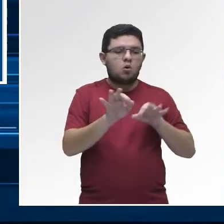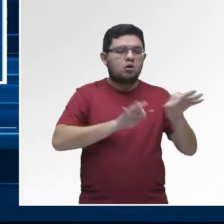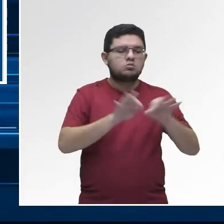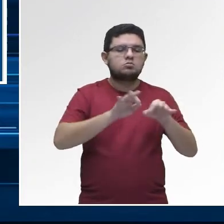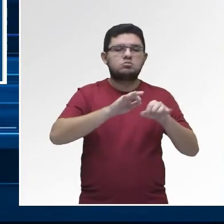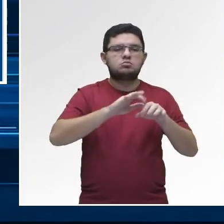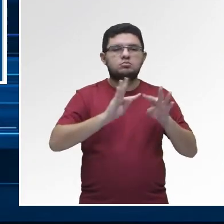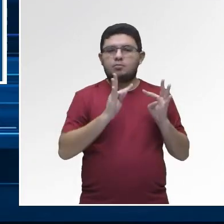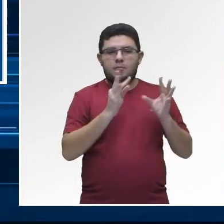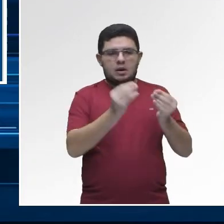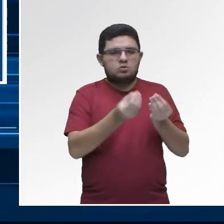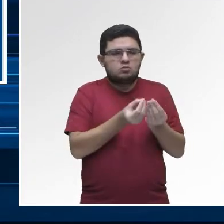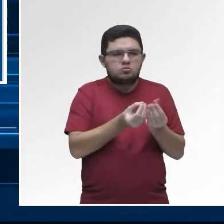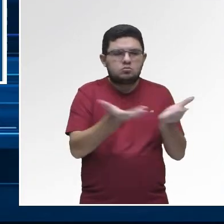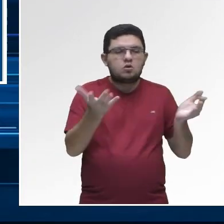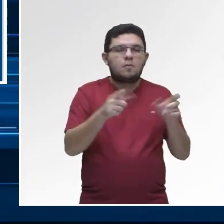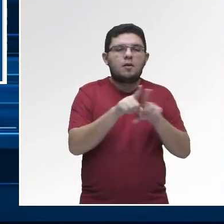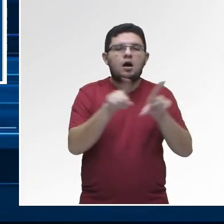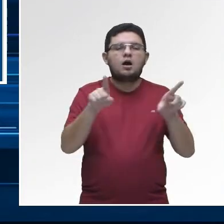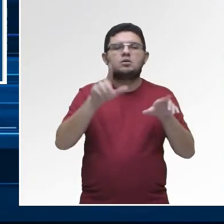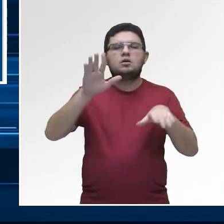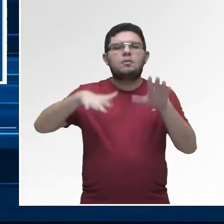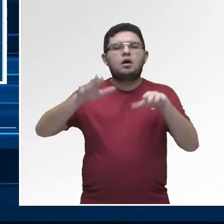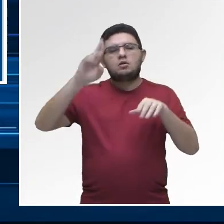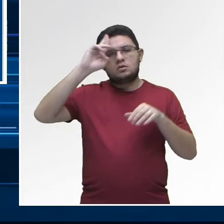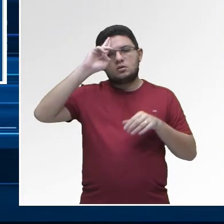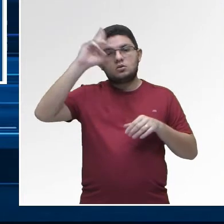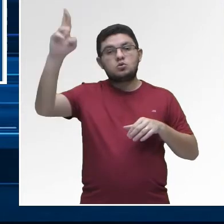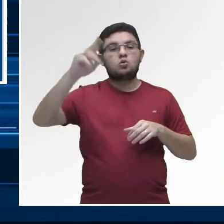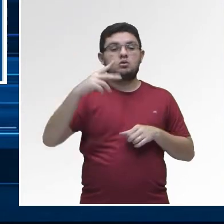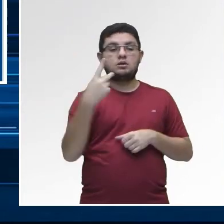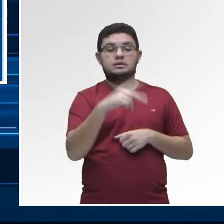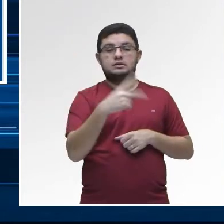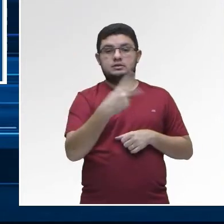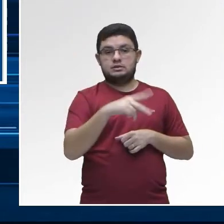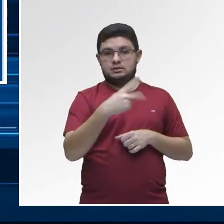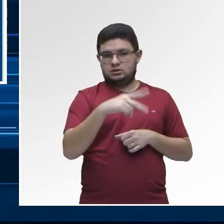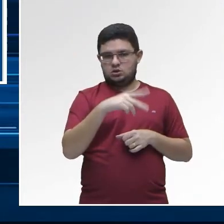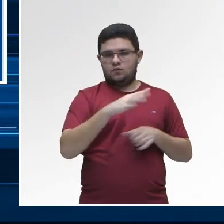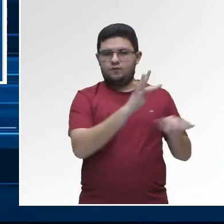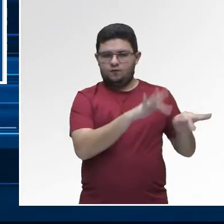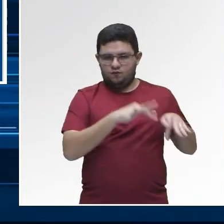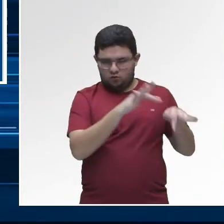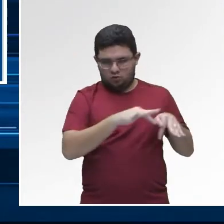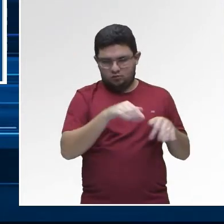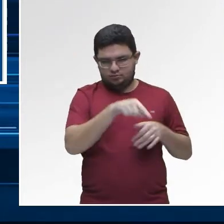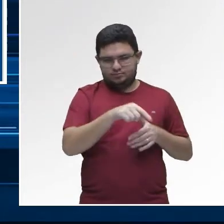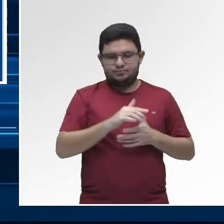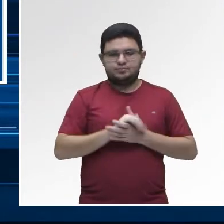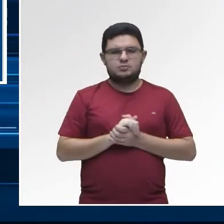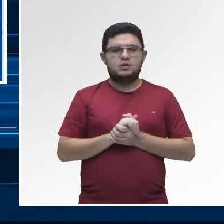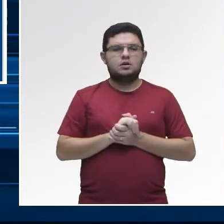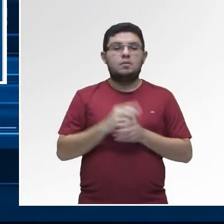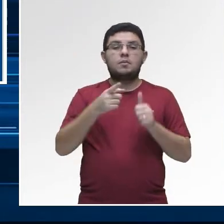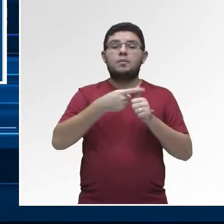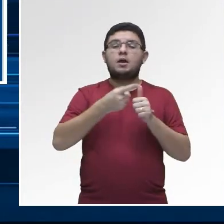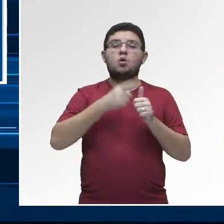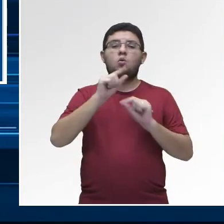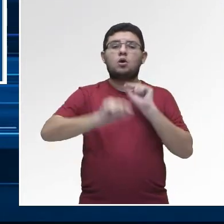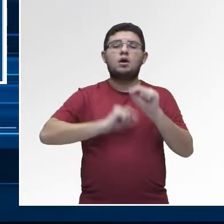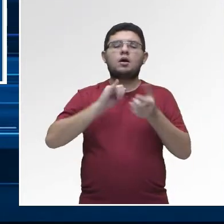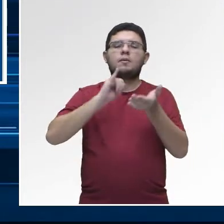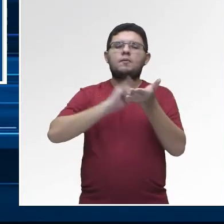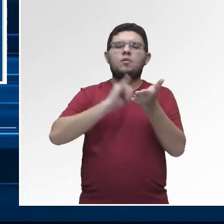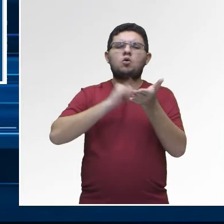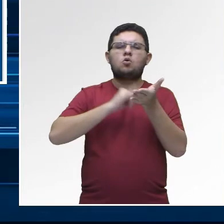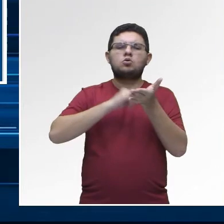senhor feudal, ele ia instituir a sua organização à sua maneira. Então, o primeiro imposto básico que se pagava era, a professora